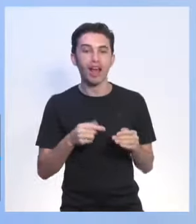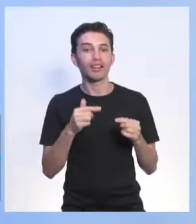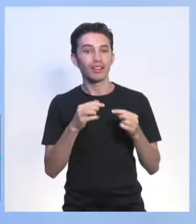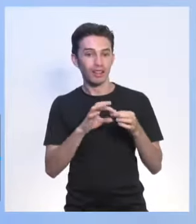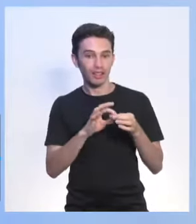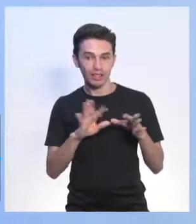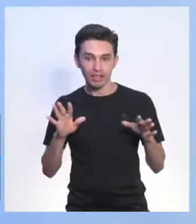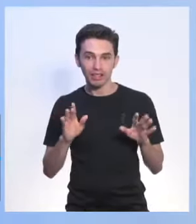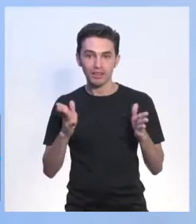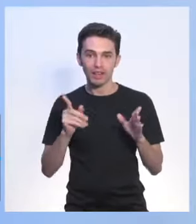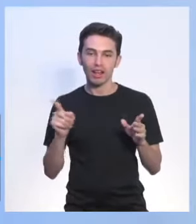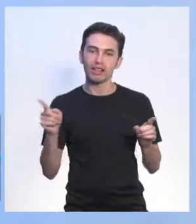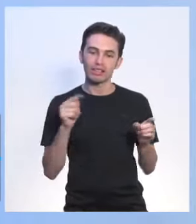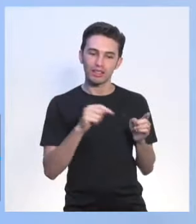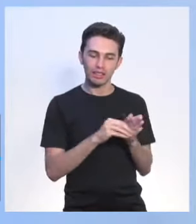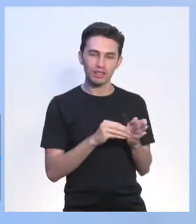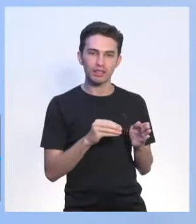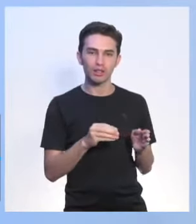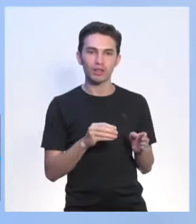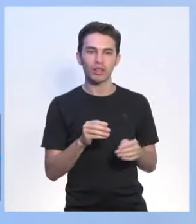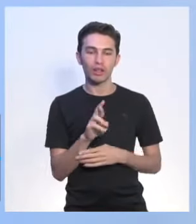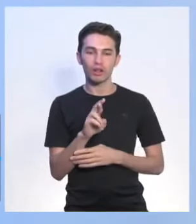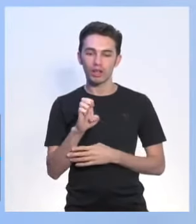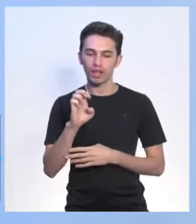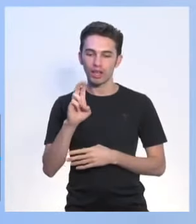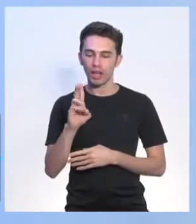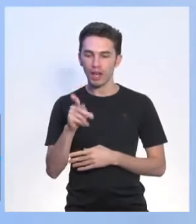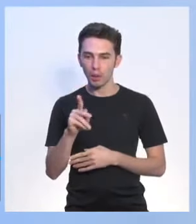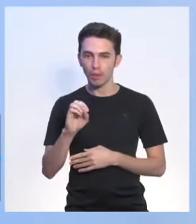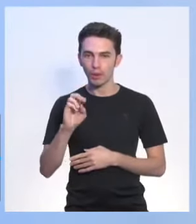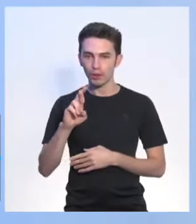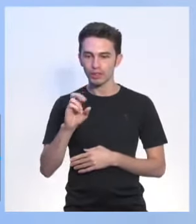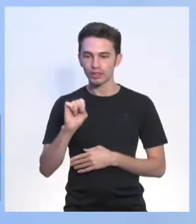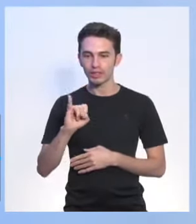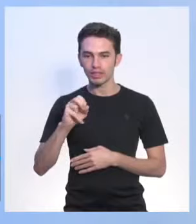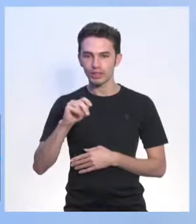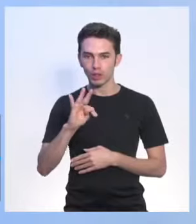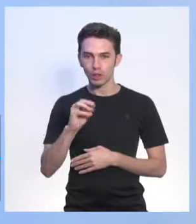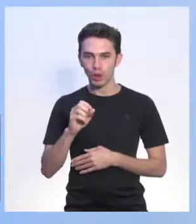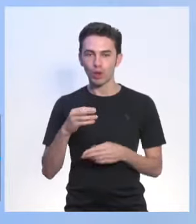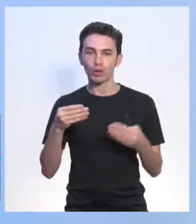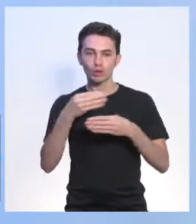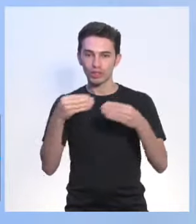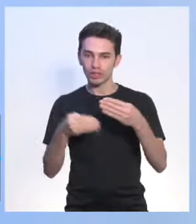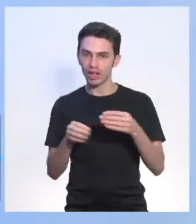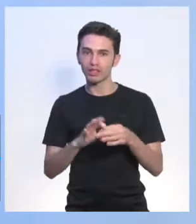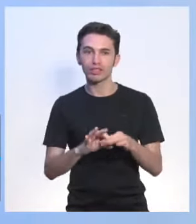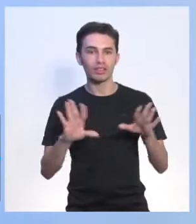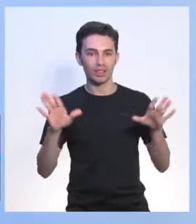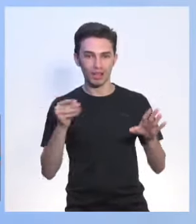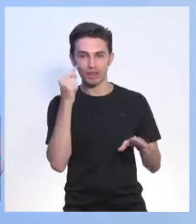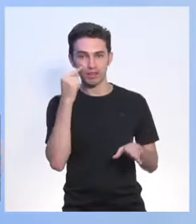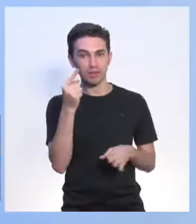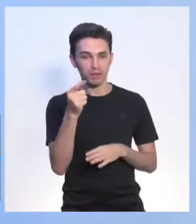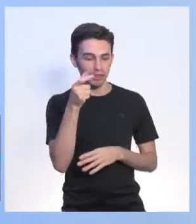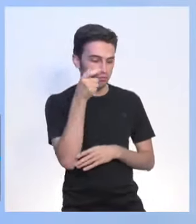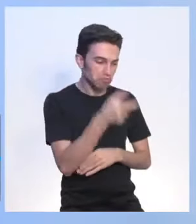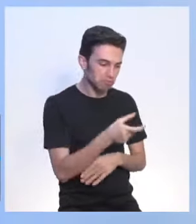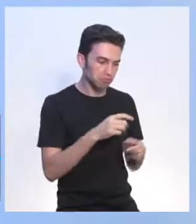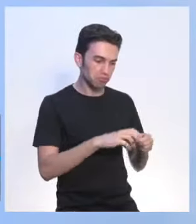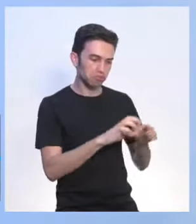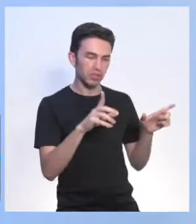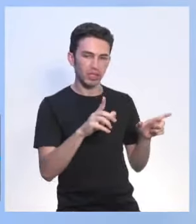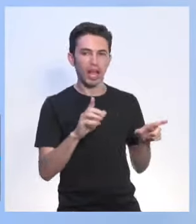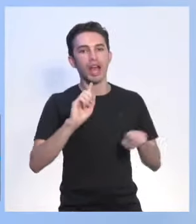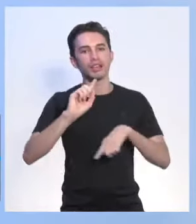já estão no repositório, e os slides desta aula aqui de hoje também já estão lá. O vídeo só vai subir depois